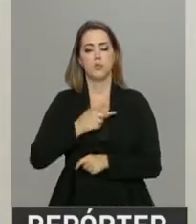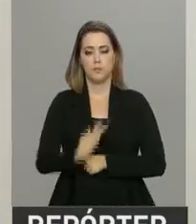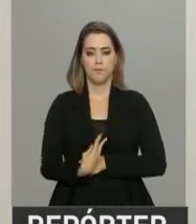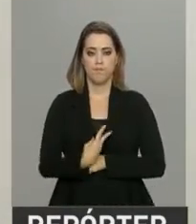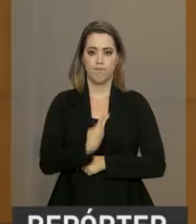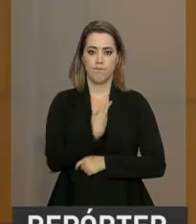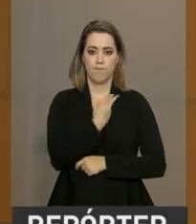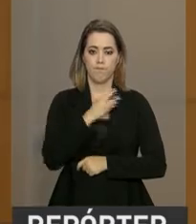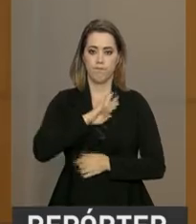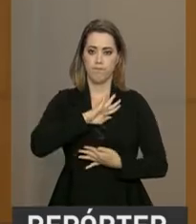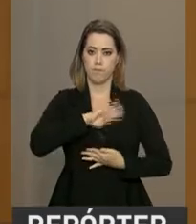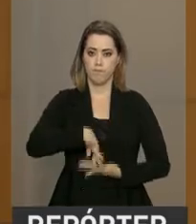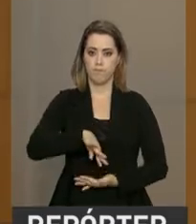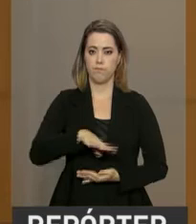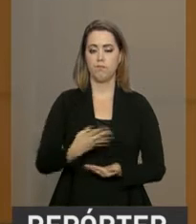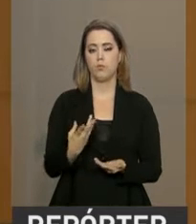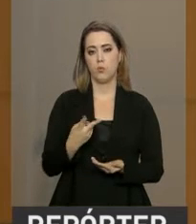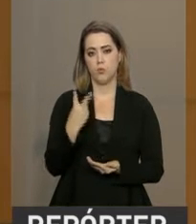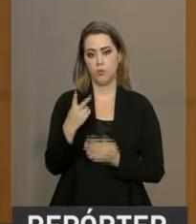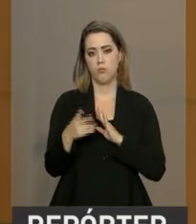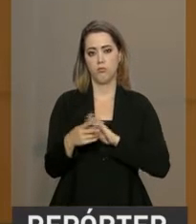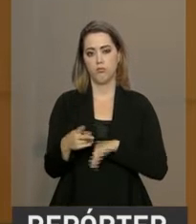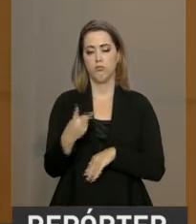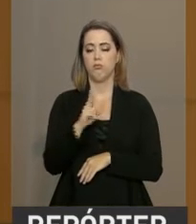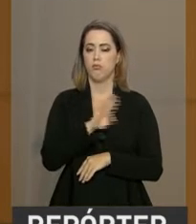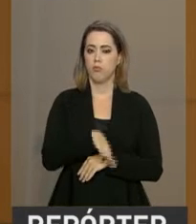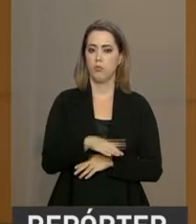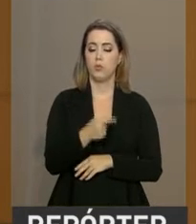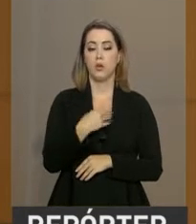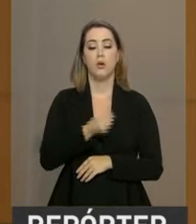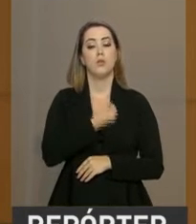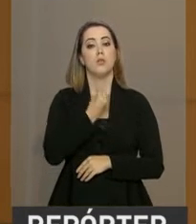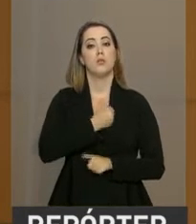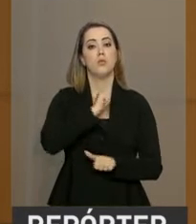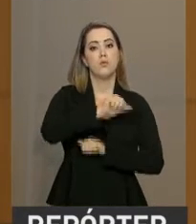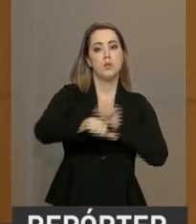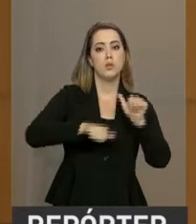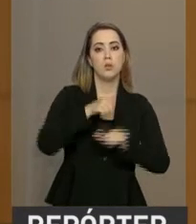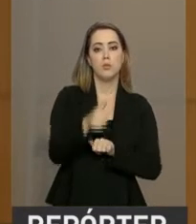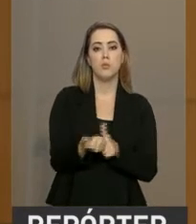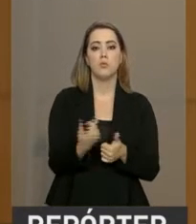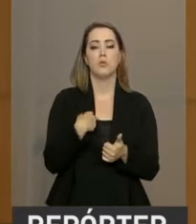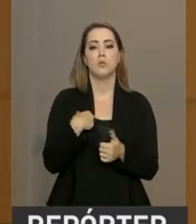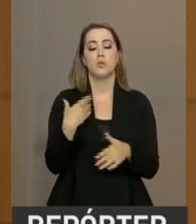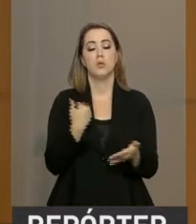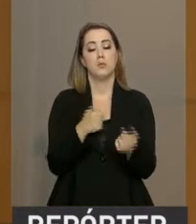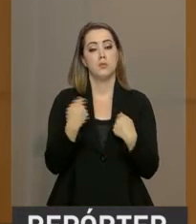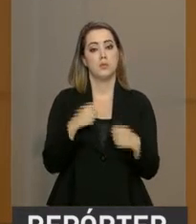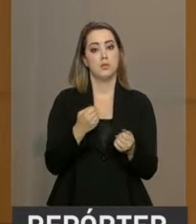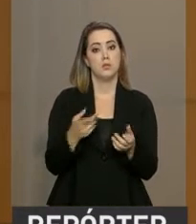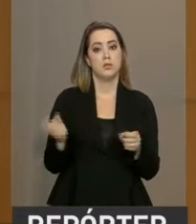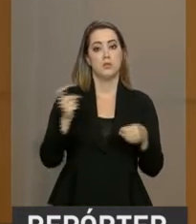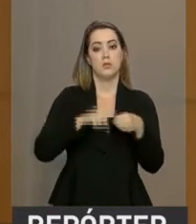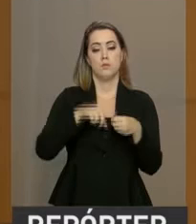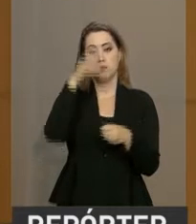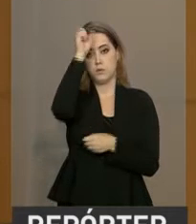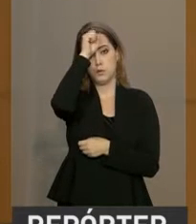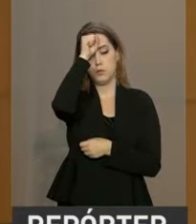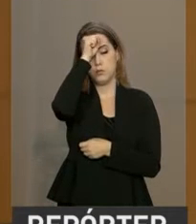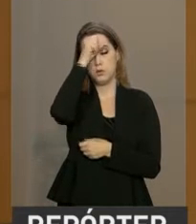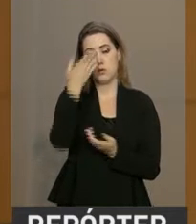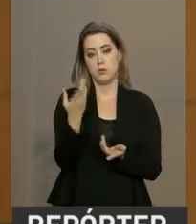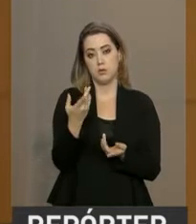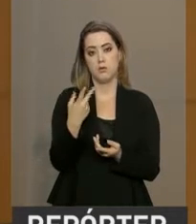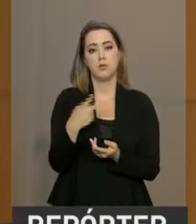né? Porque a vida da pessoa acaba mudando e a pessoa começa a reaprender a viver sem a mama,